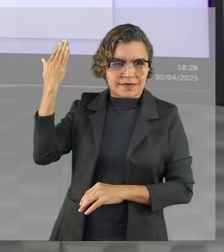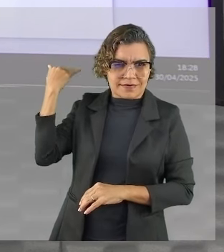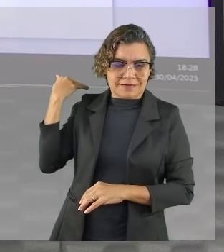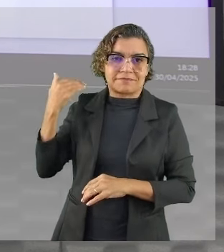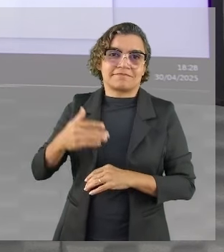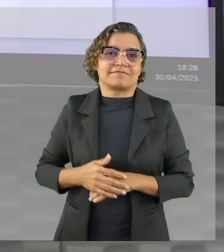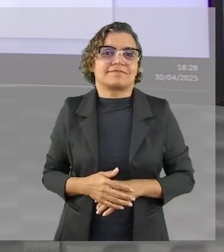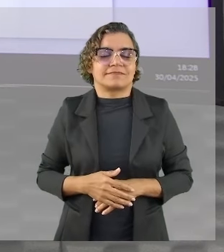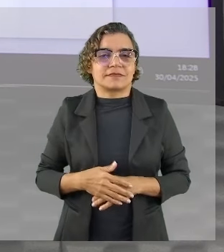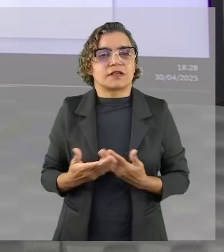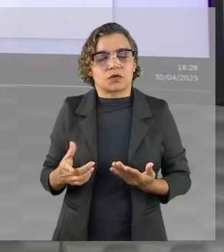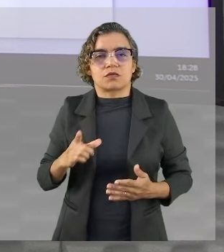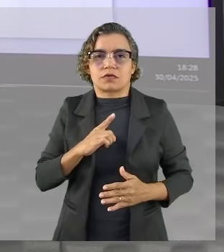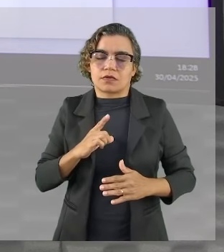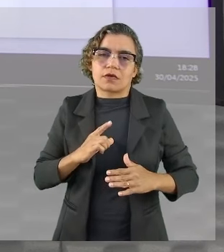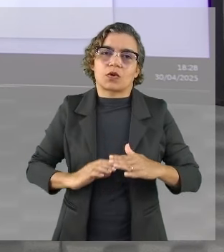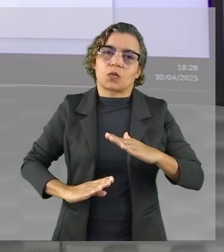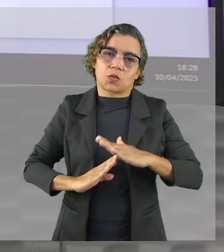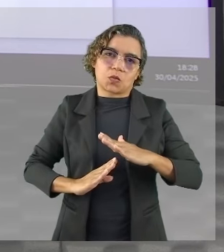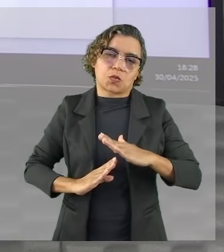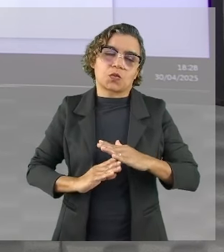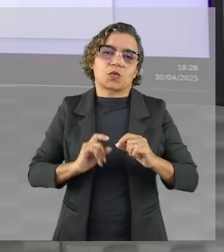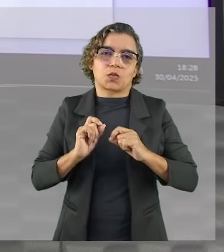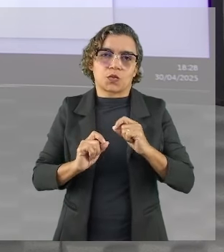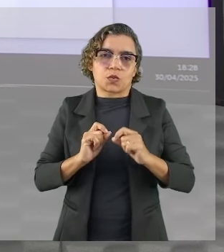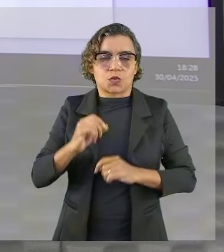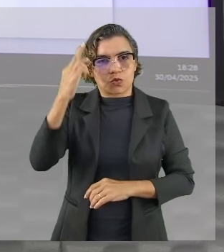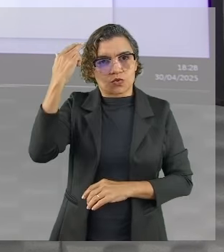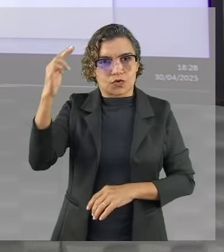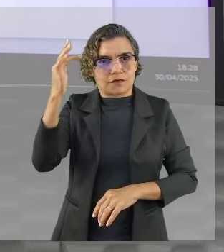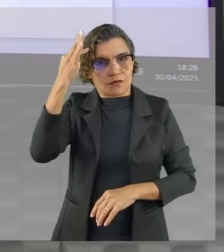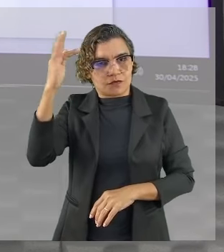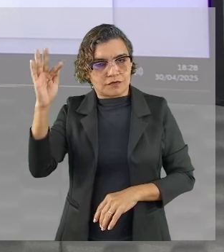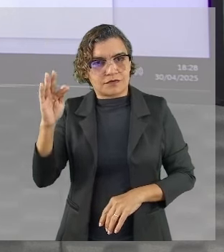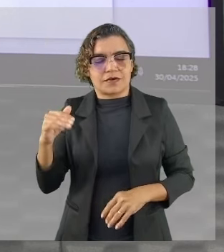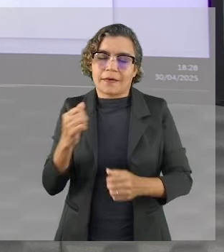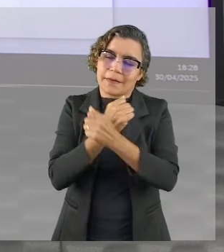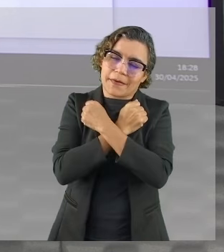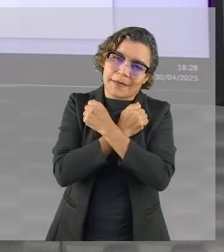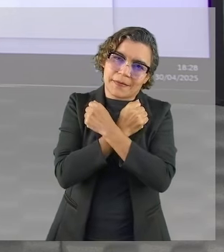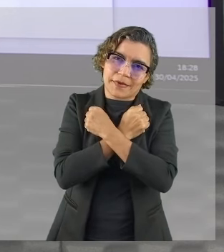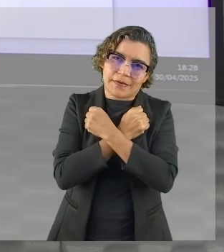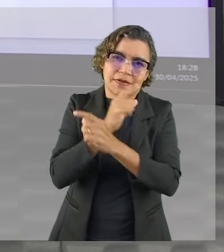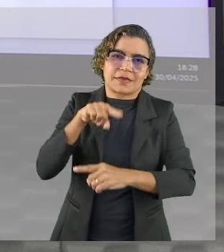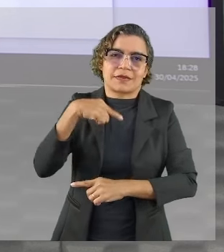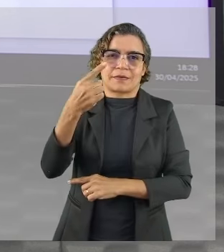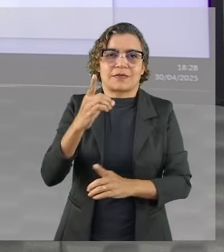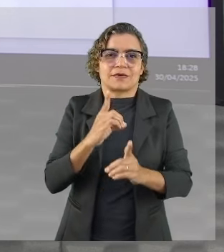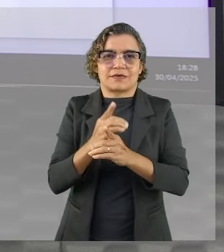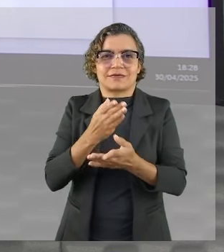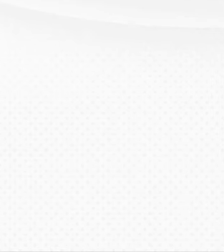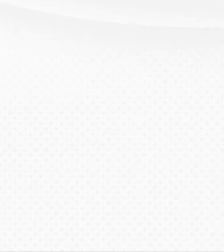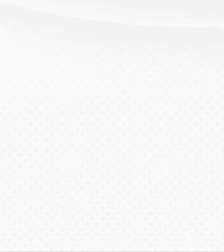Então, se delimitando ali um período da história da filosofia. Beleza? Aquele abraço e até mais.